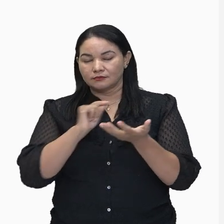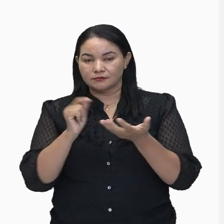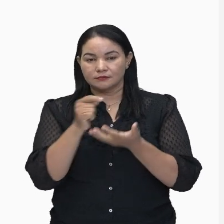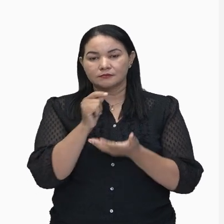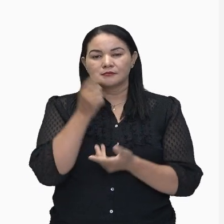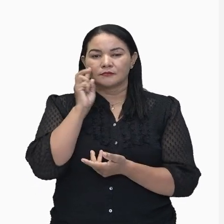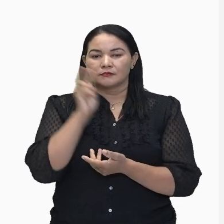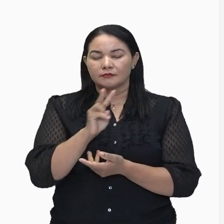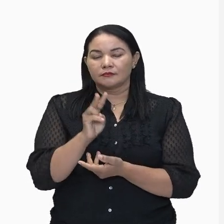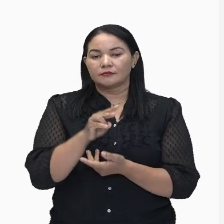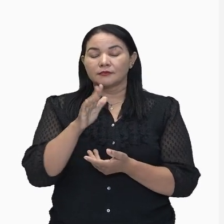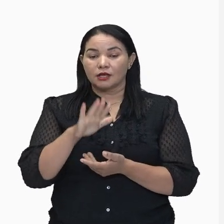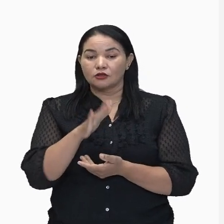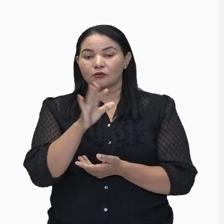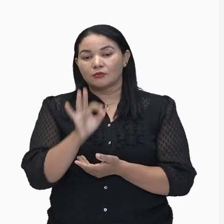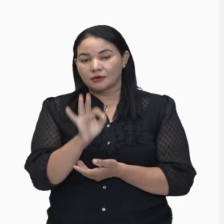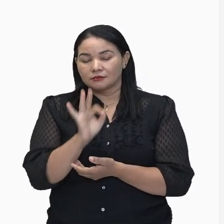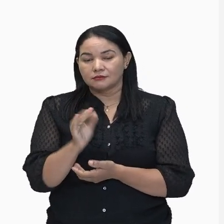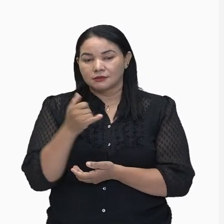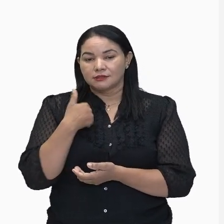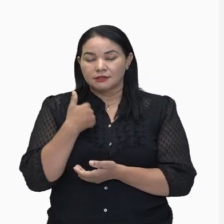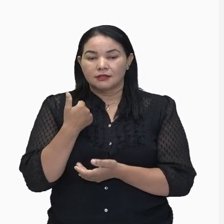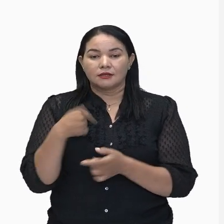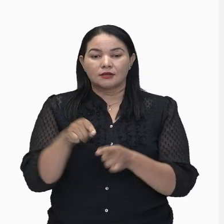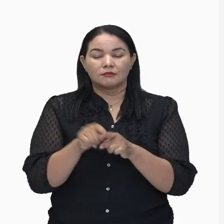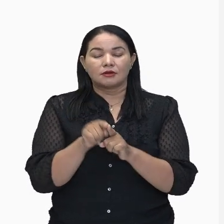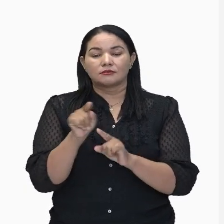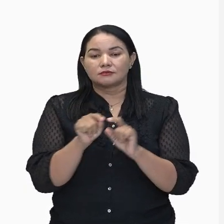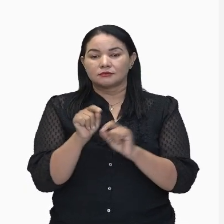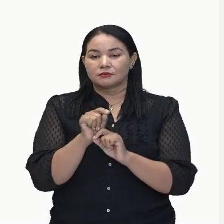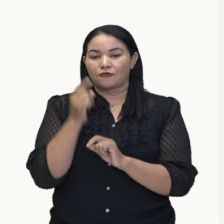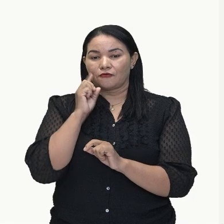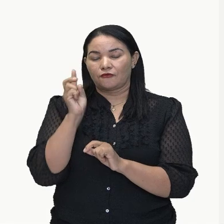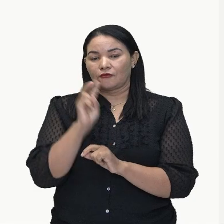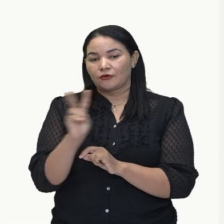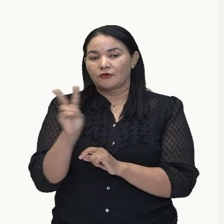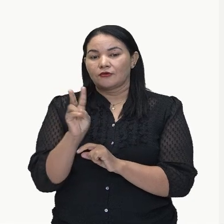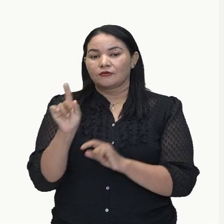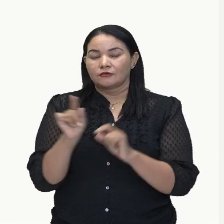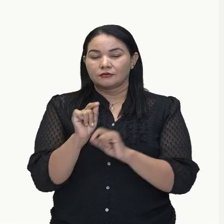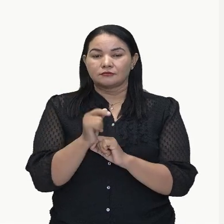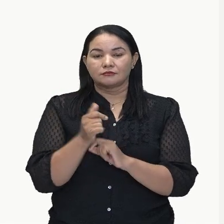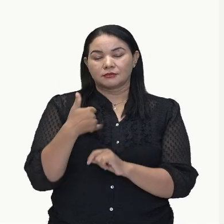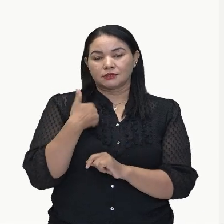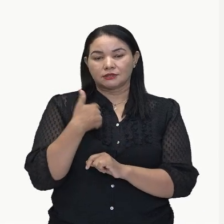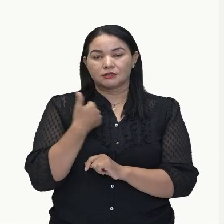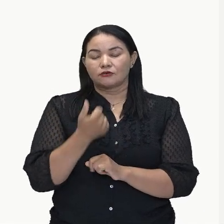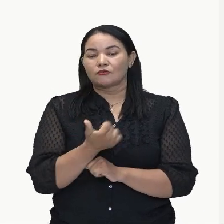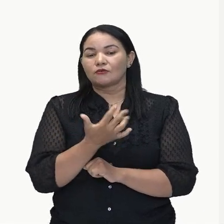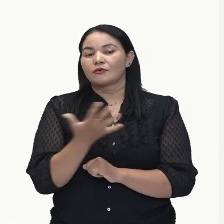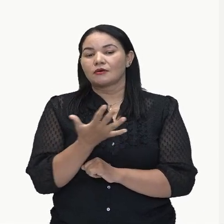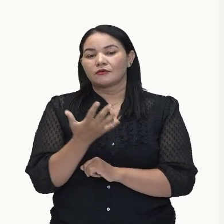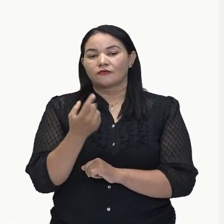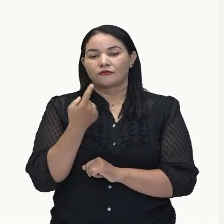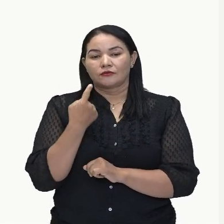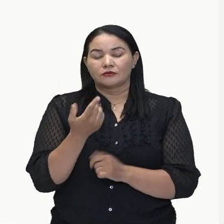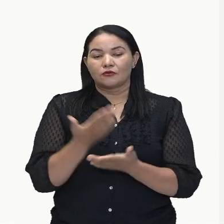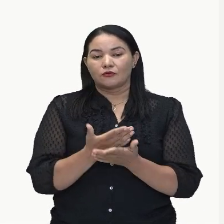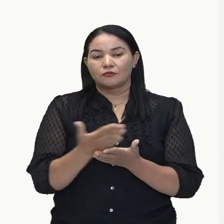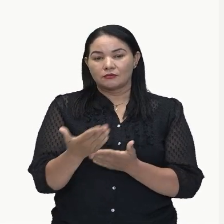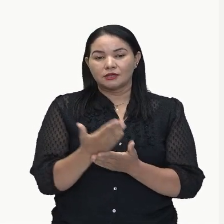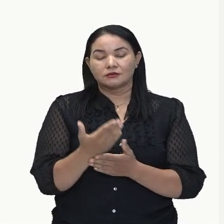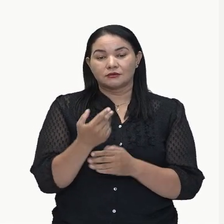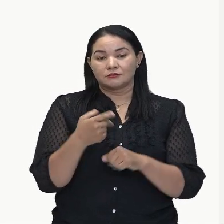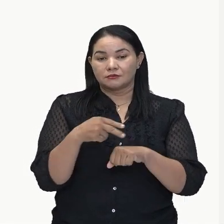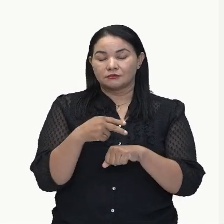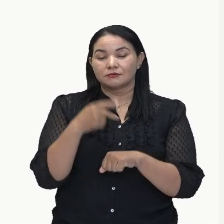ter a média de idade que vai estar em torno, olha só, a média de idade aqui, gente, vai começar no amarelo,